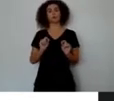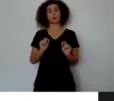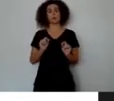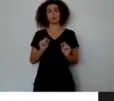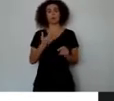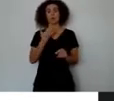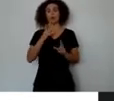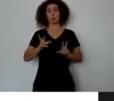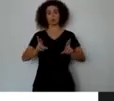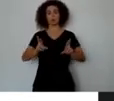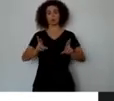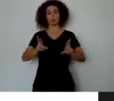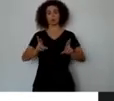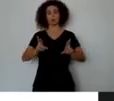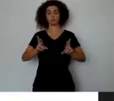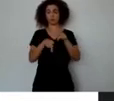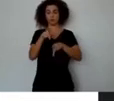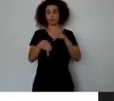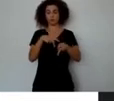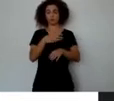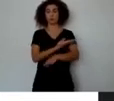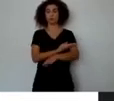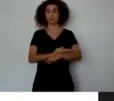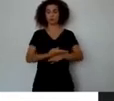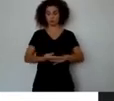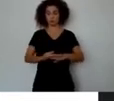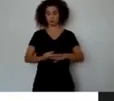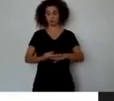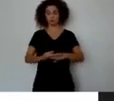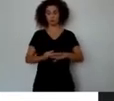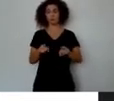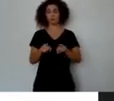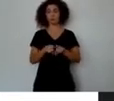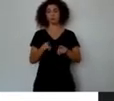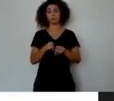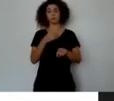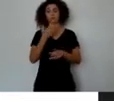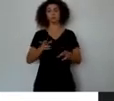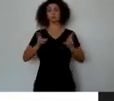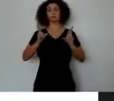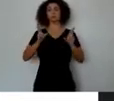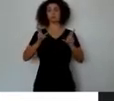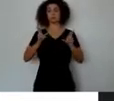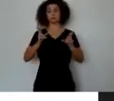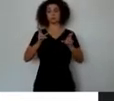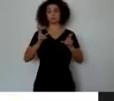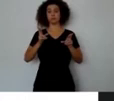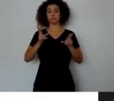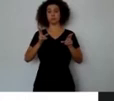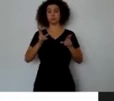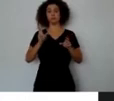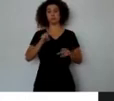branquitude, né? Que geralmente a gente conversa sobre racismo, enfatizando mais, né, o papel dos grupos que nós já entendemos como racializados. E é